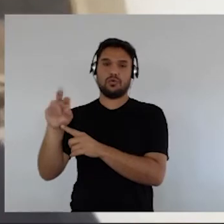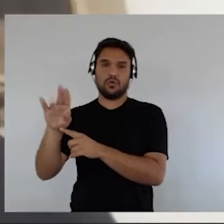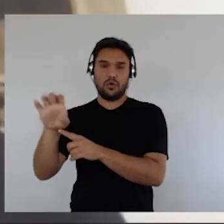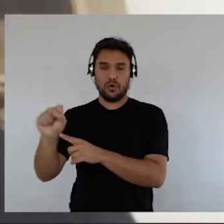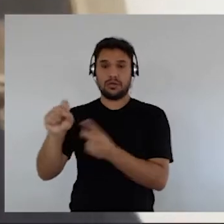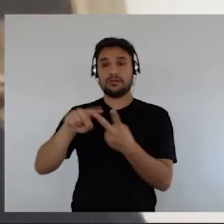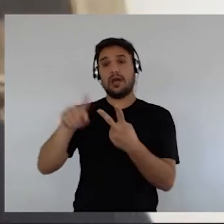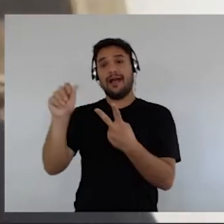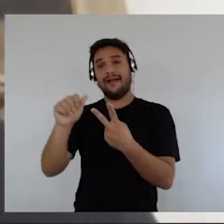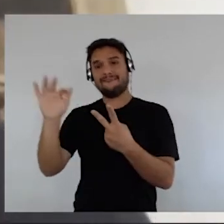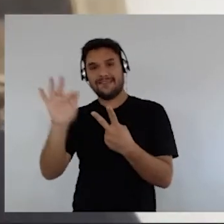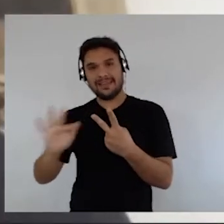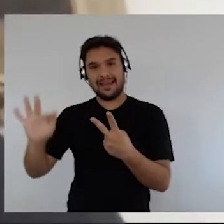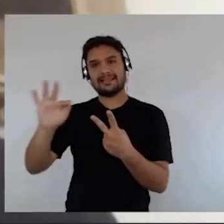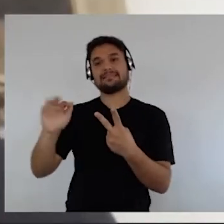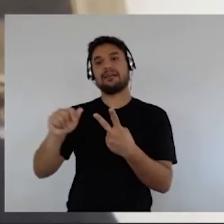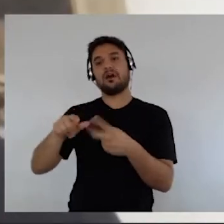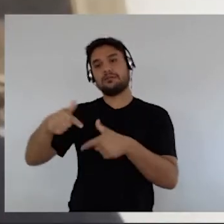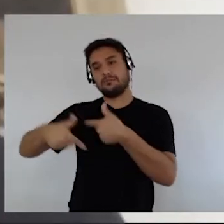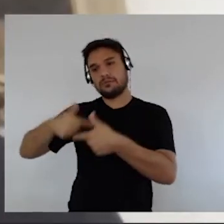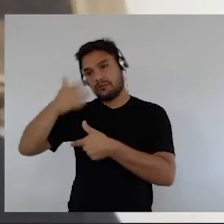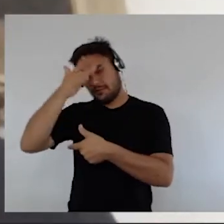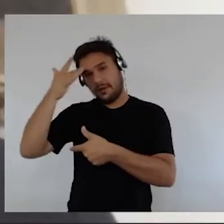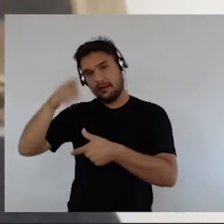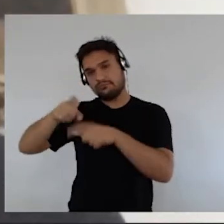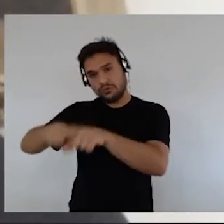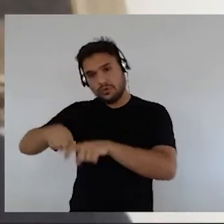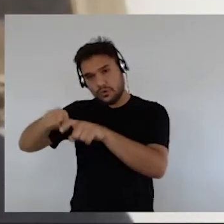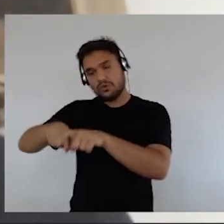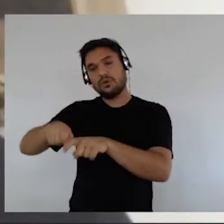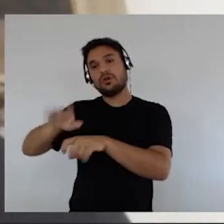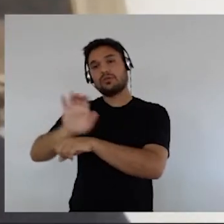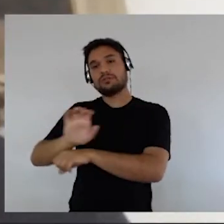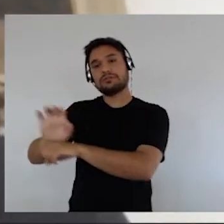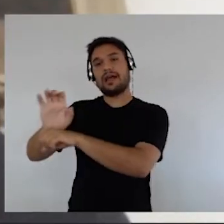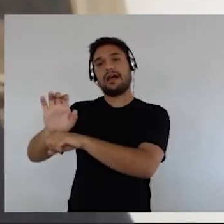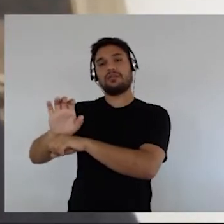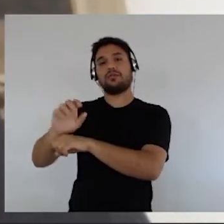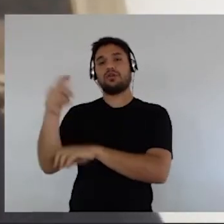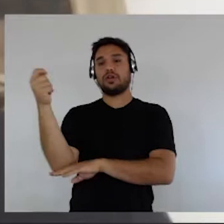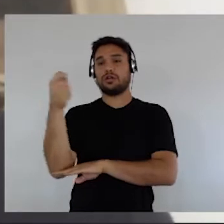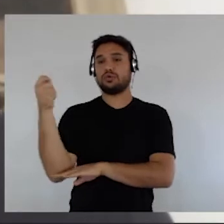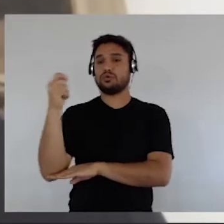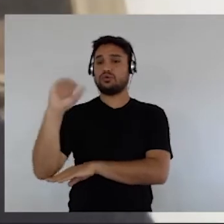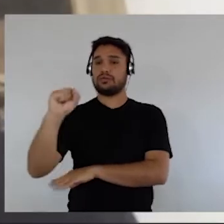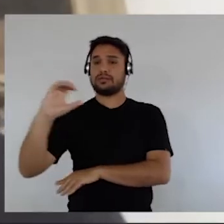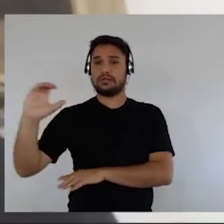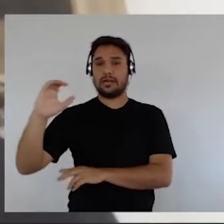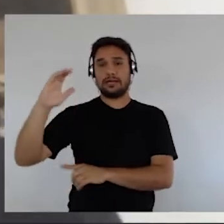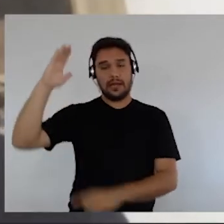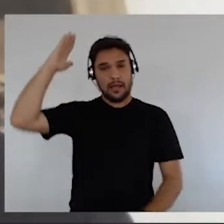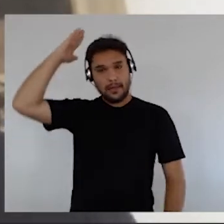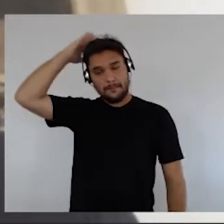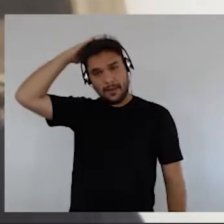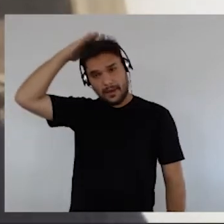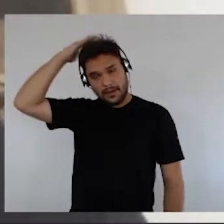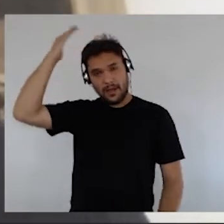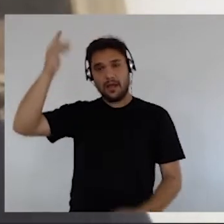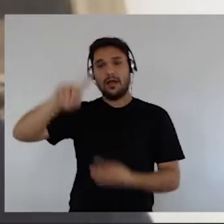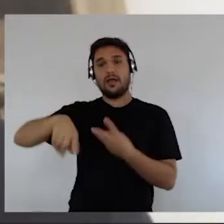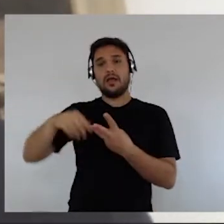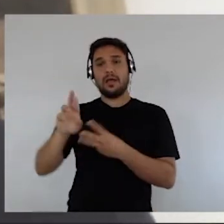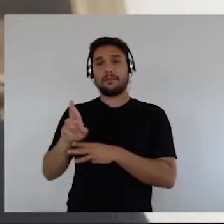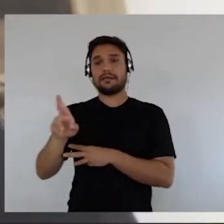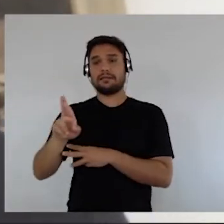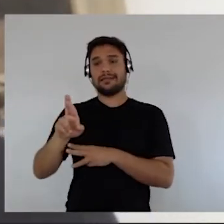a Federação da Agricultura e dos Trabalhadores da Agricultura dos estados do Rio Grande do Sul, Santa Catarina e Paraná, representando os